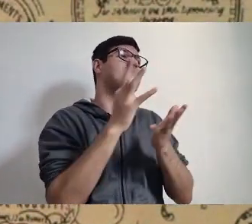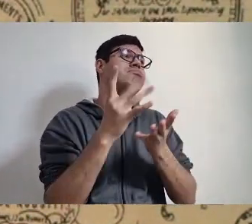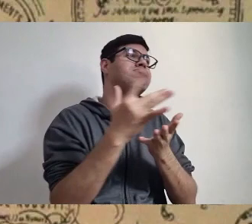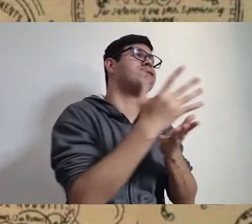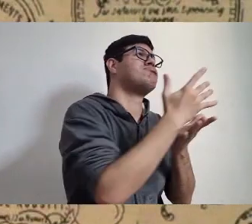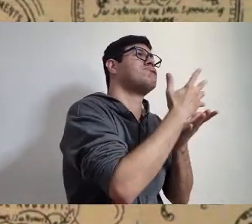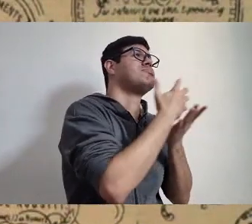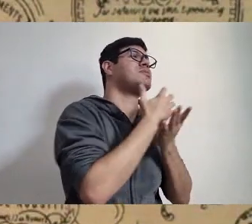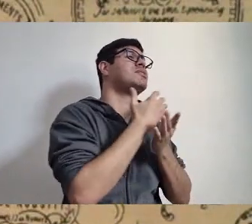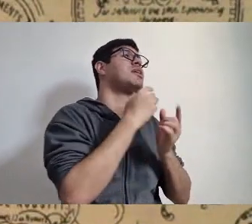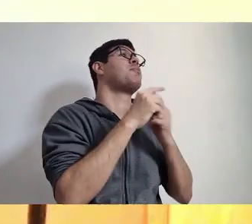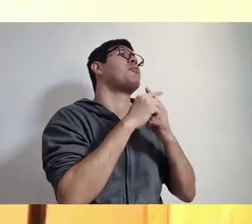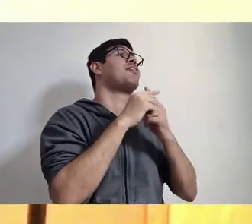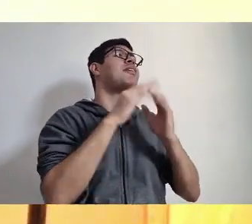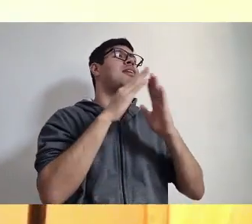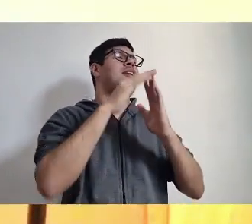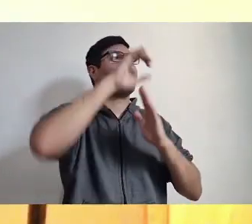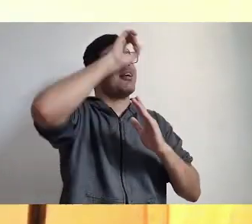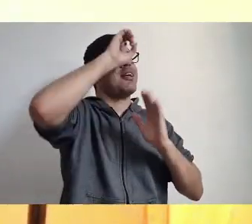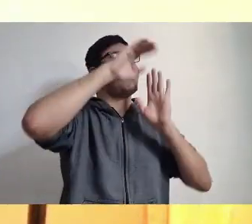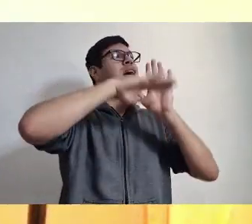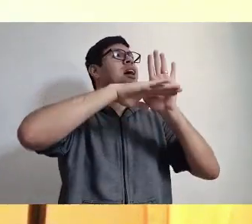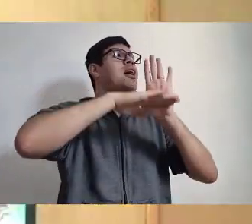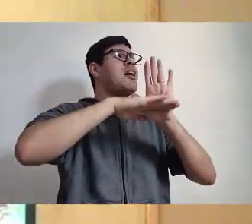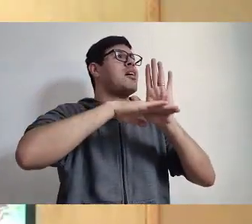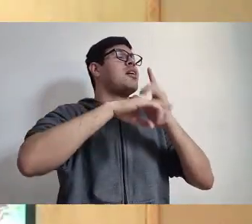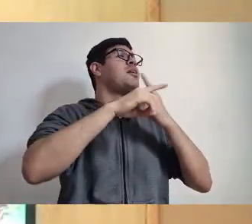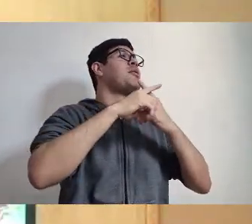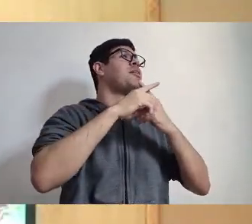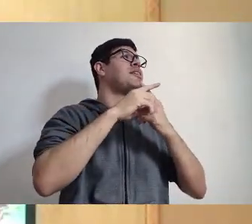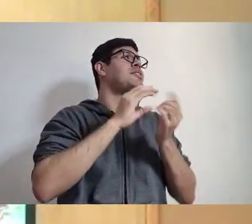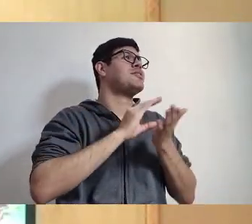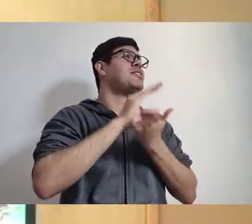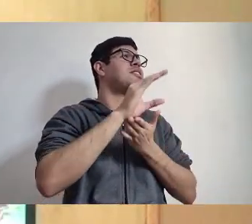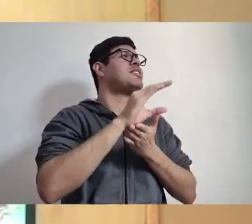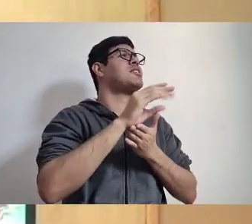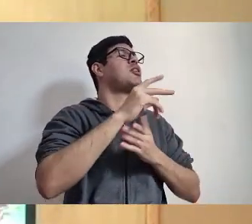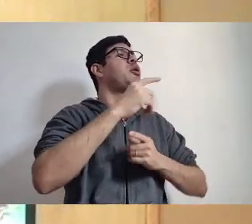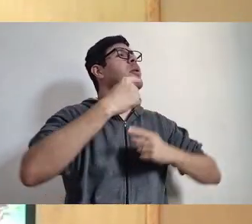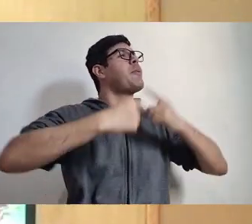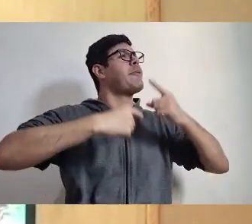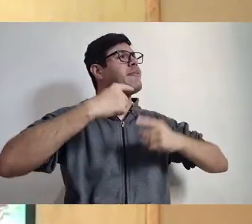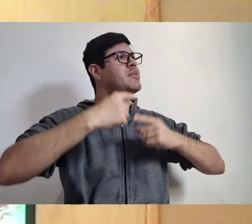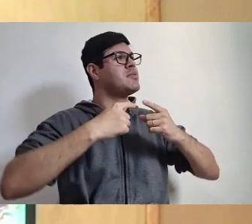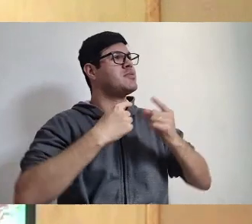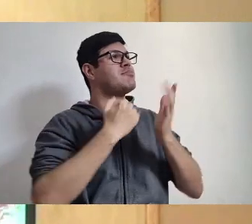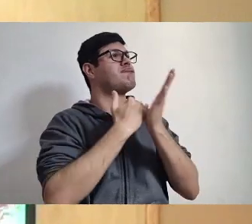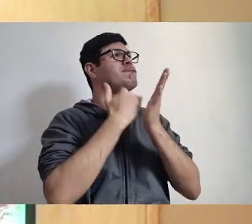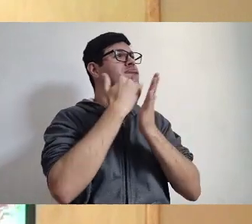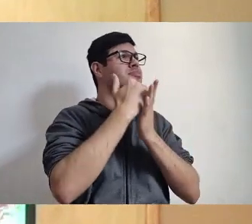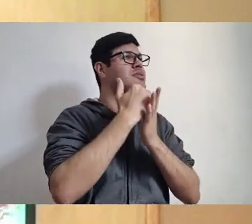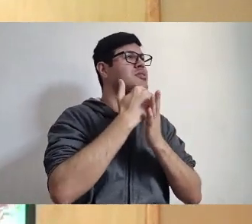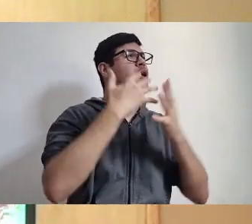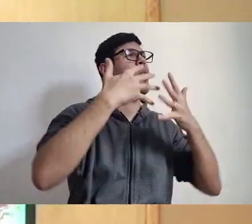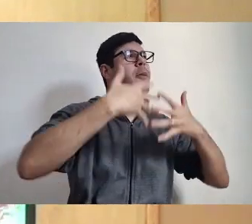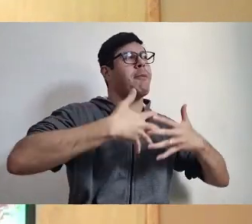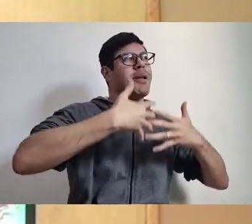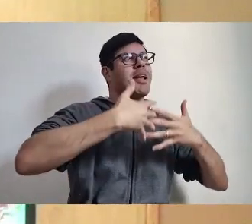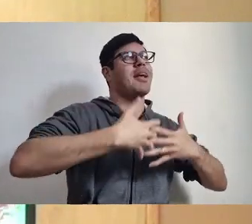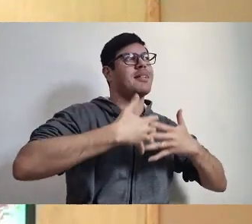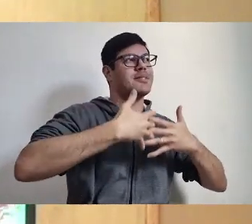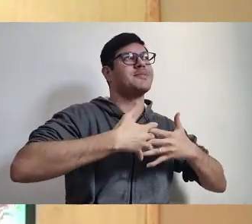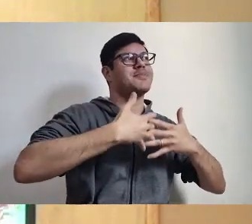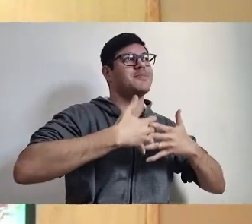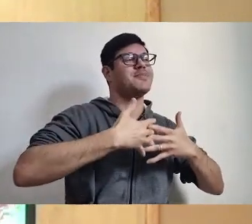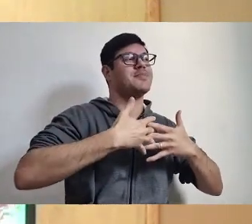Casa. Tá certo, tem que ser, ué. Tem que ser. Para o financiamento aí de política pública de média e alta complexidade. A administração pública